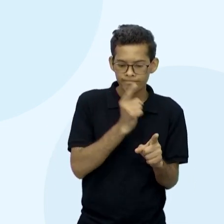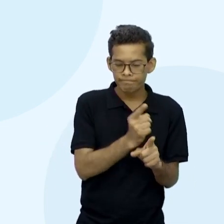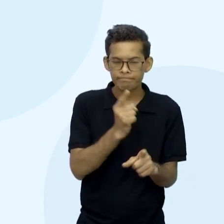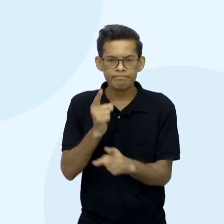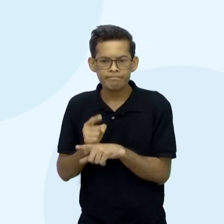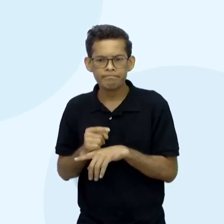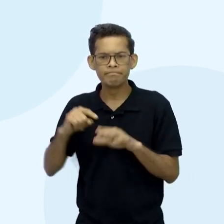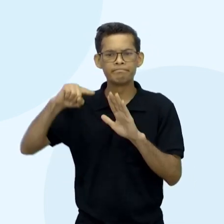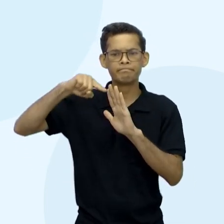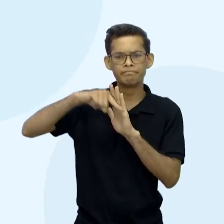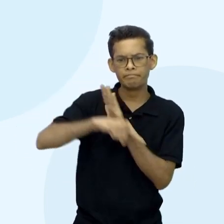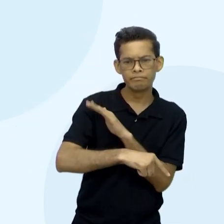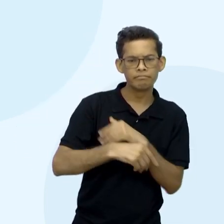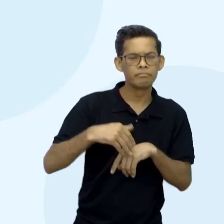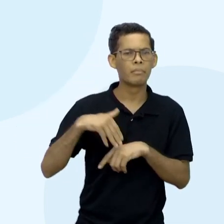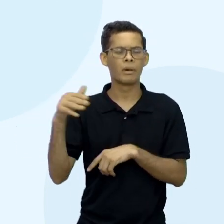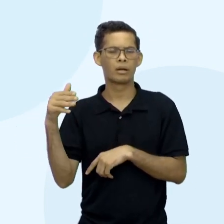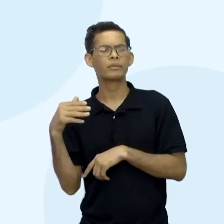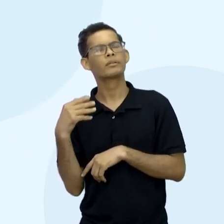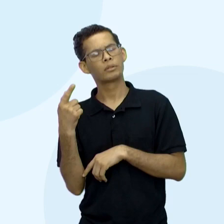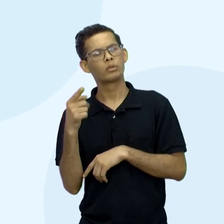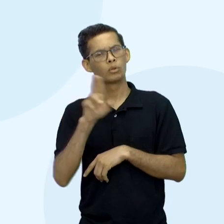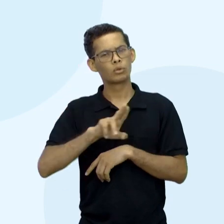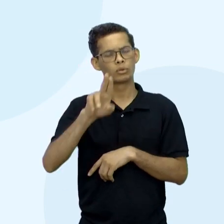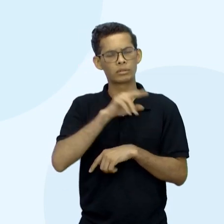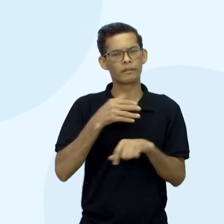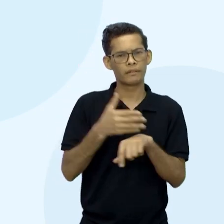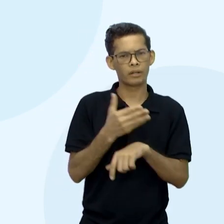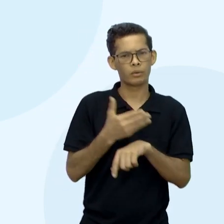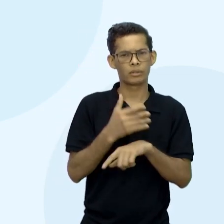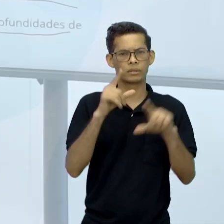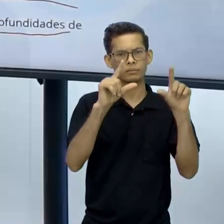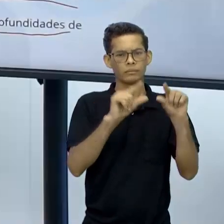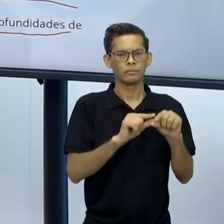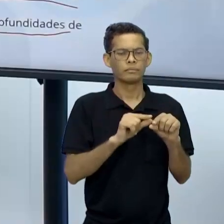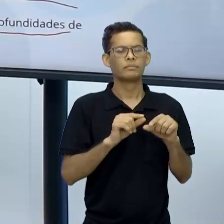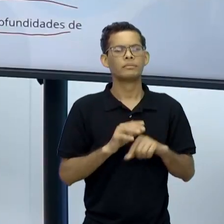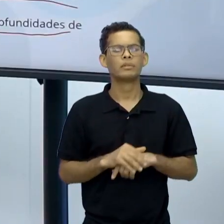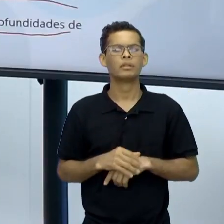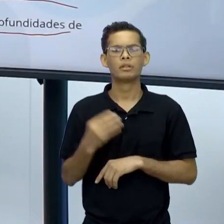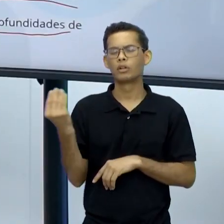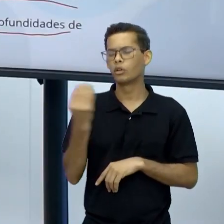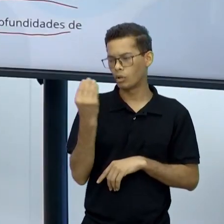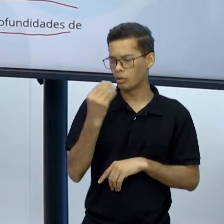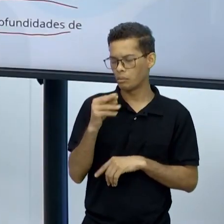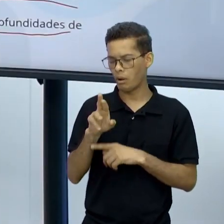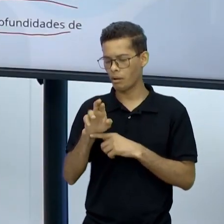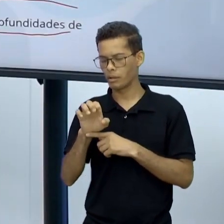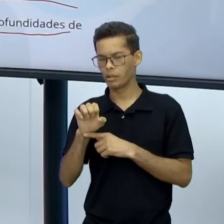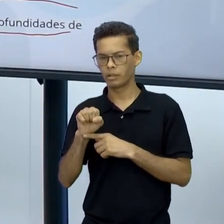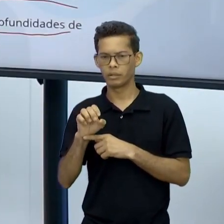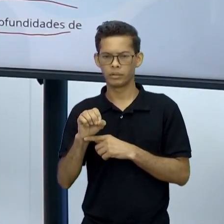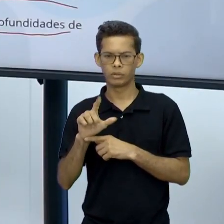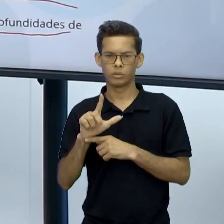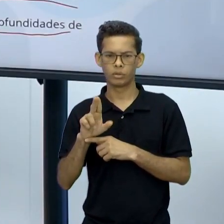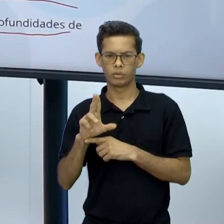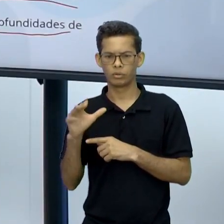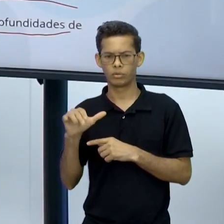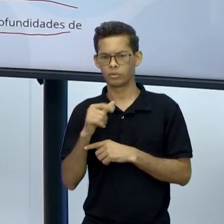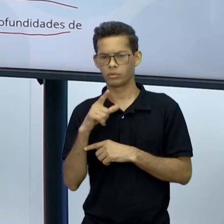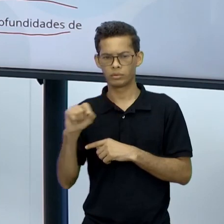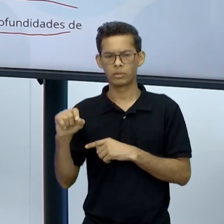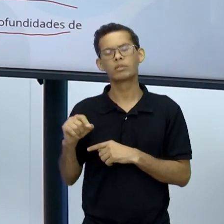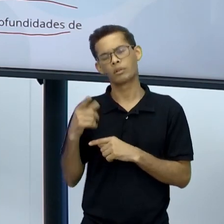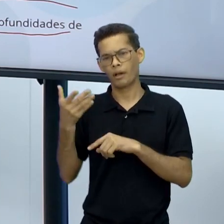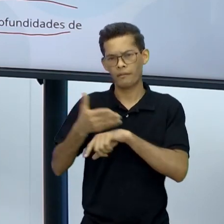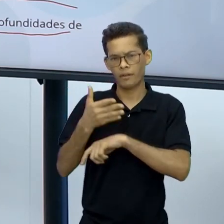eu tenho que usar uma antena de frequência menor. Mas eu quero saber a resolução, qual que seria a maior resolução? Frequência maior, tá?